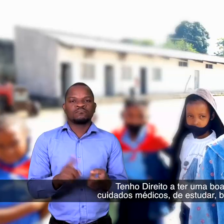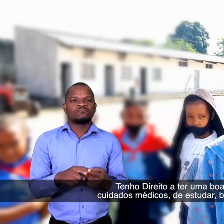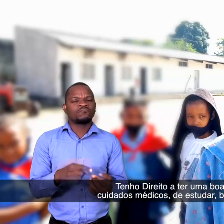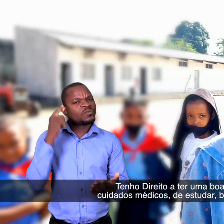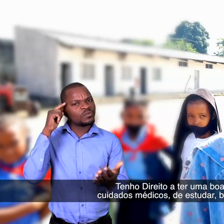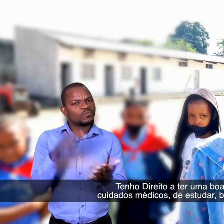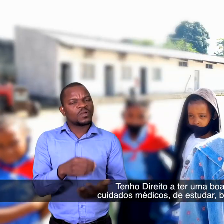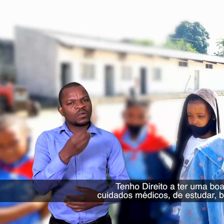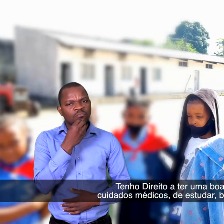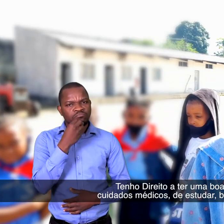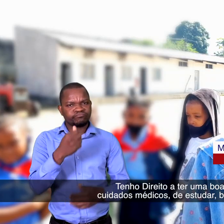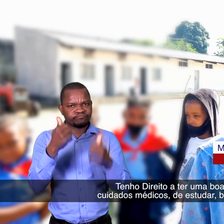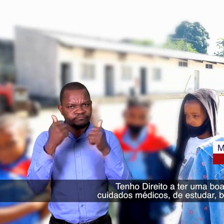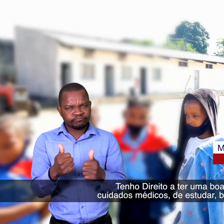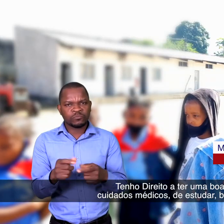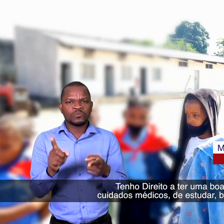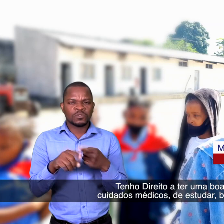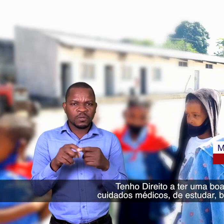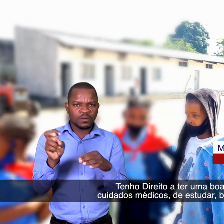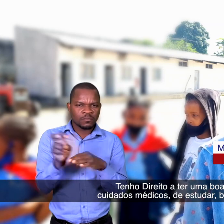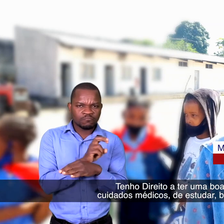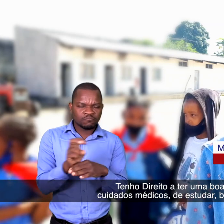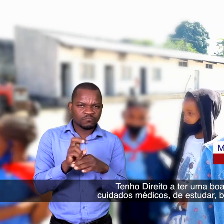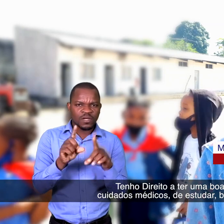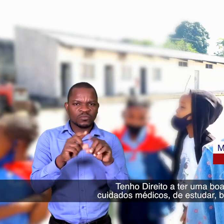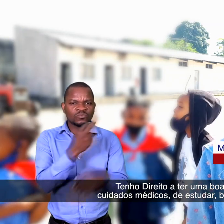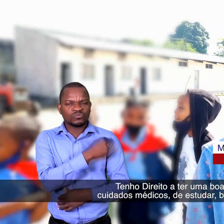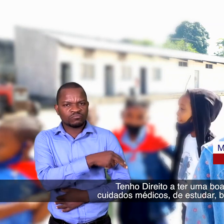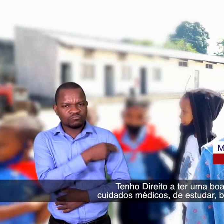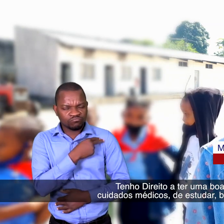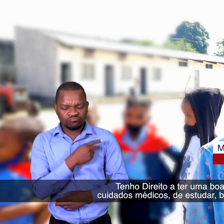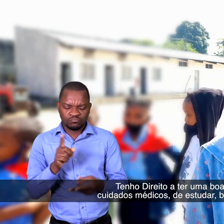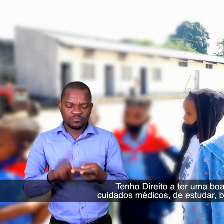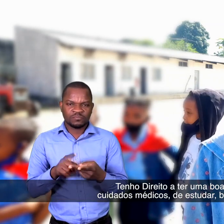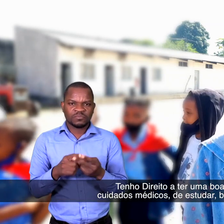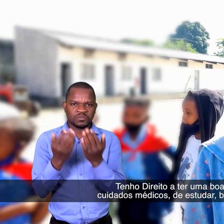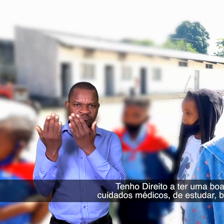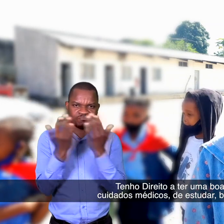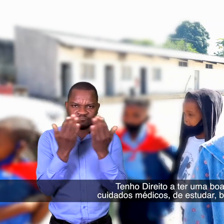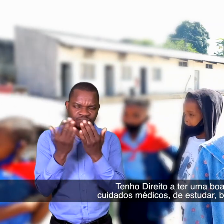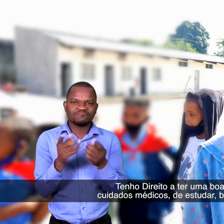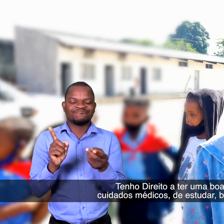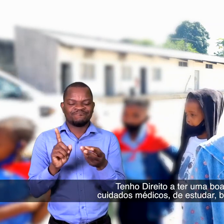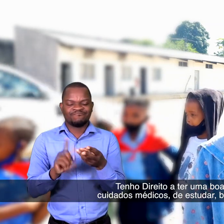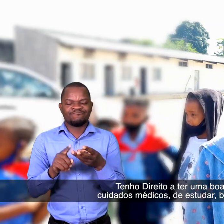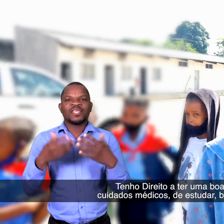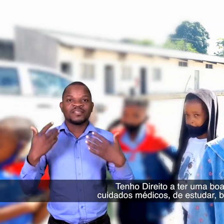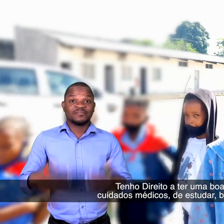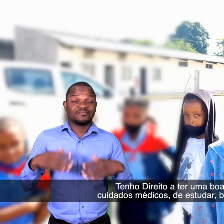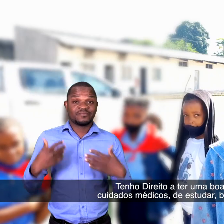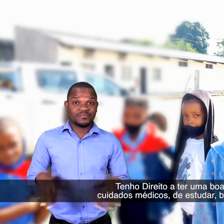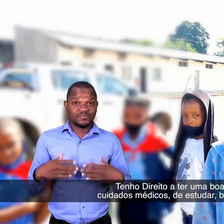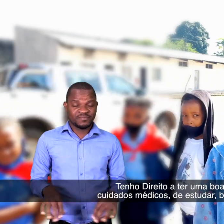Tenho direito a ter uma boa alimentação, cuidar dos médicos, de estudar, de